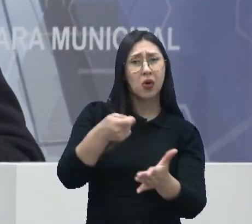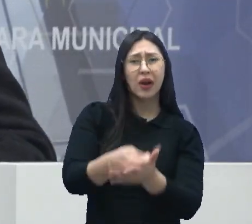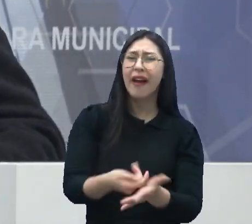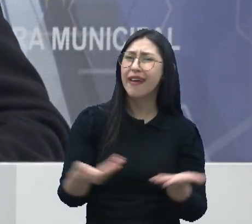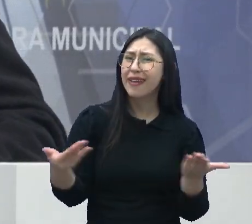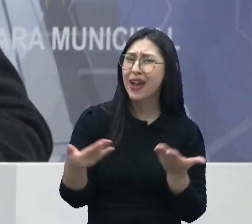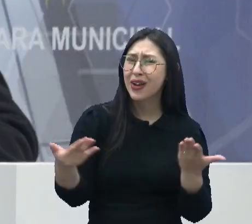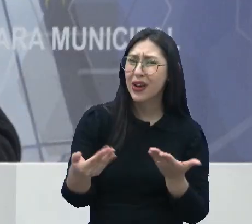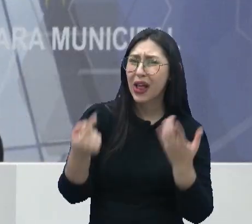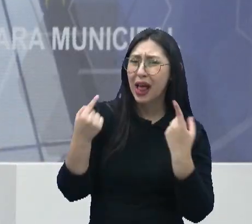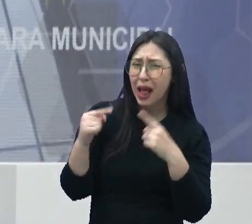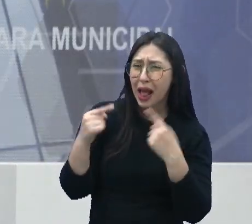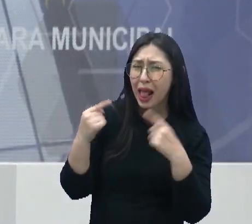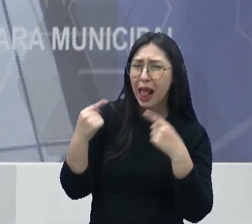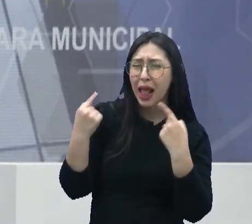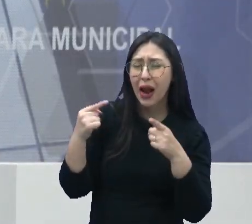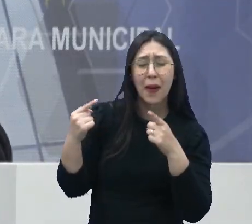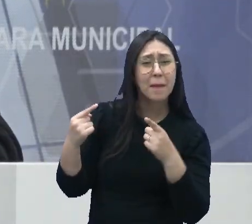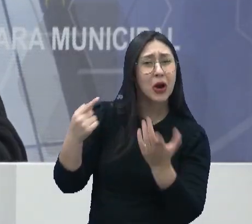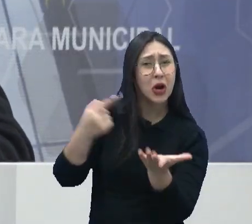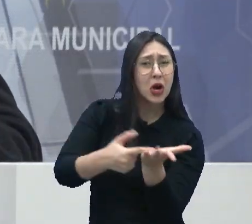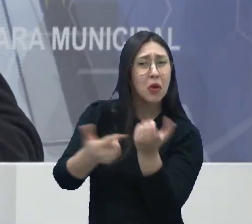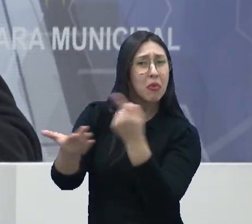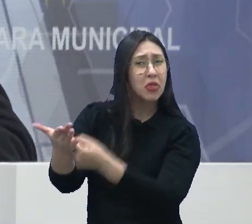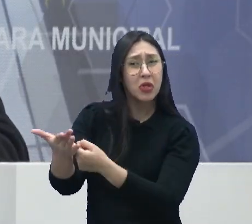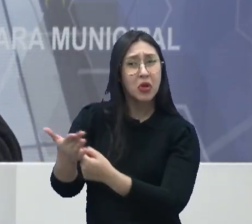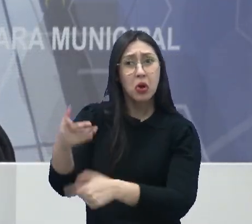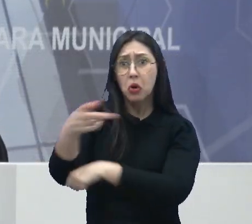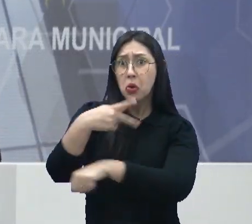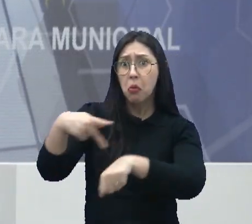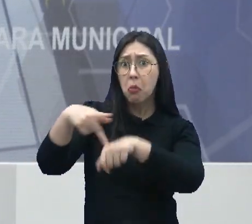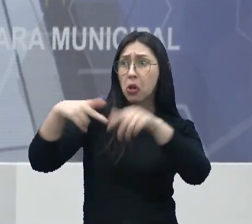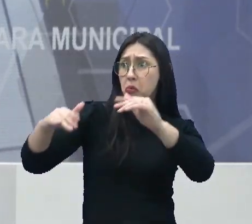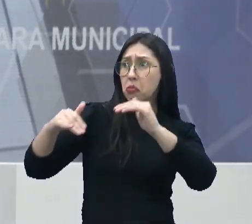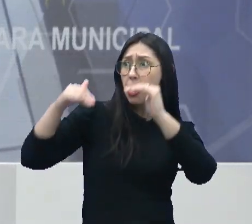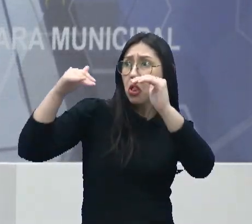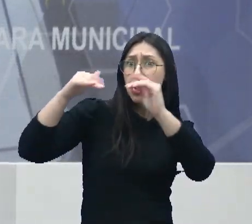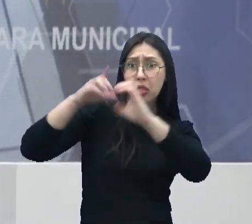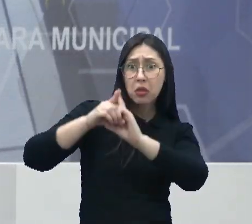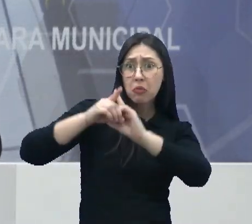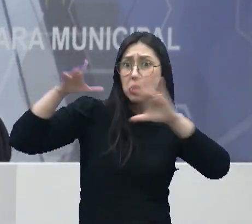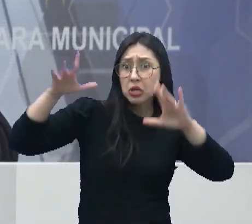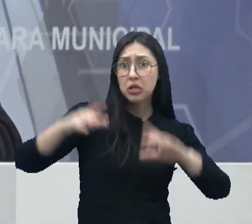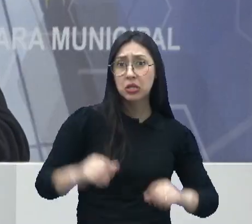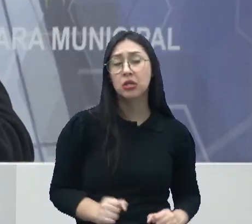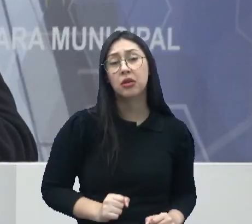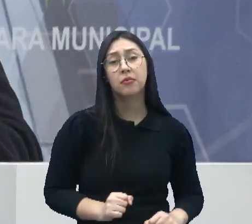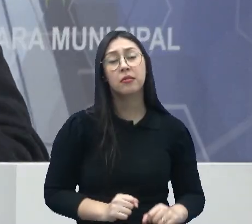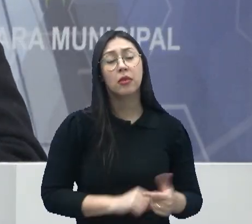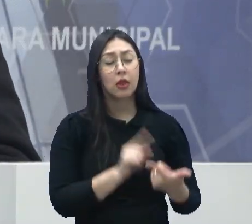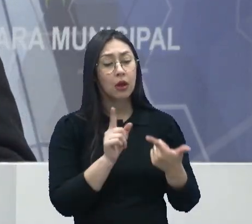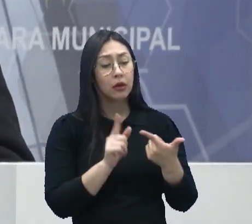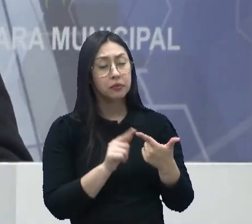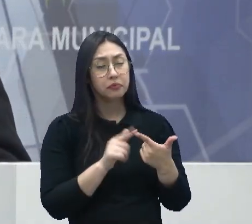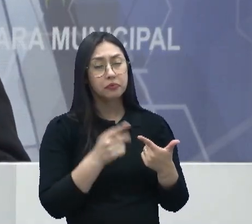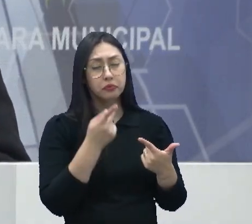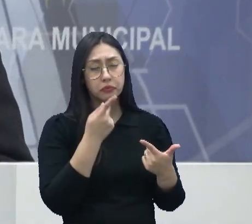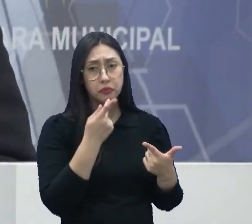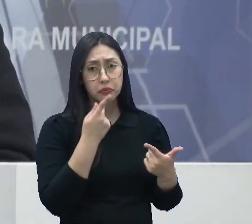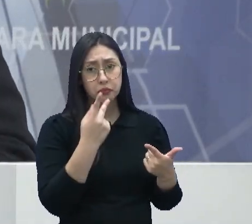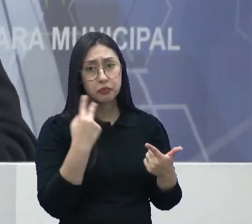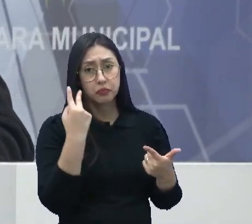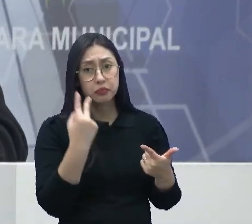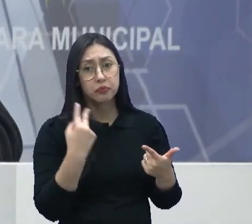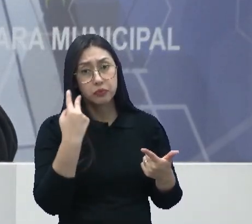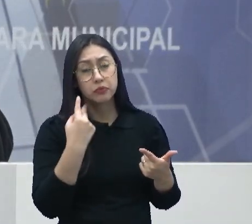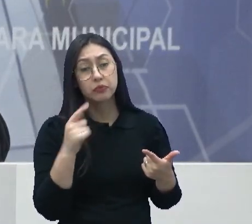uma possível aliança, com o país que é a maior democracia do mundo? Uma outra fala que me veio na fala das